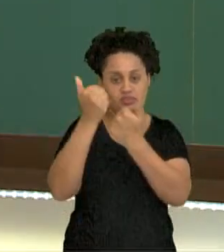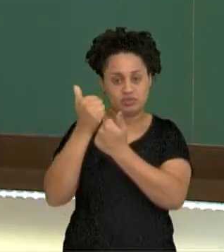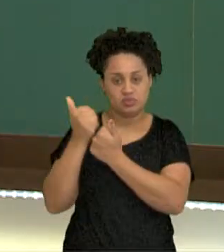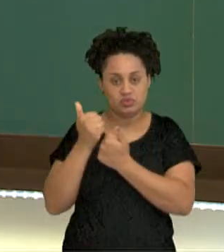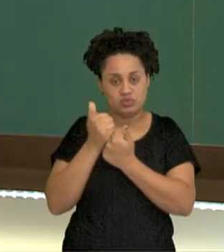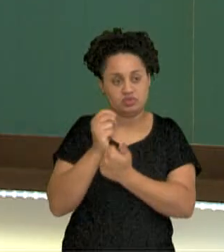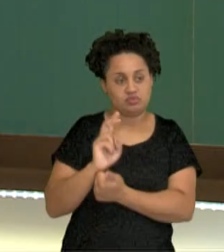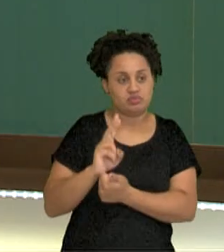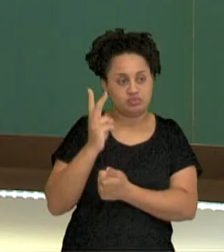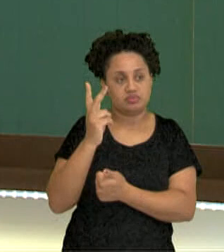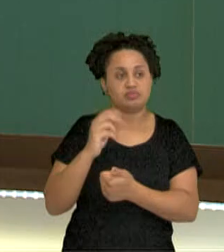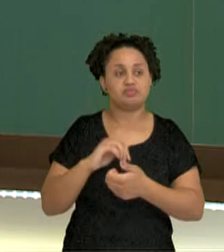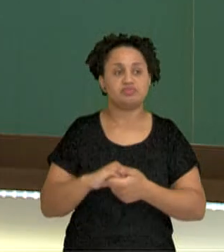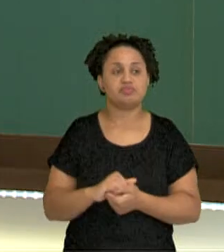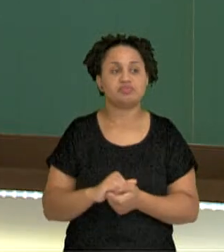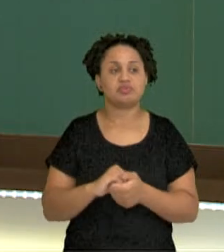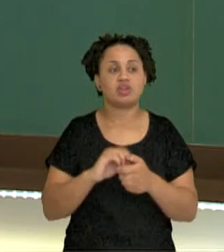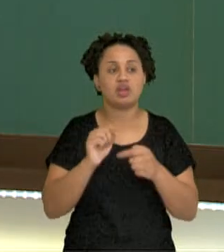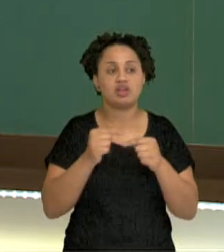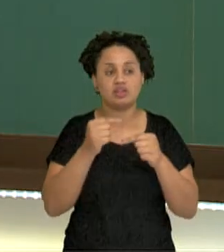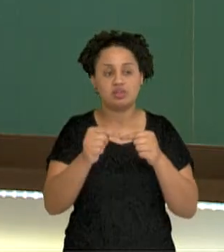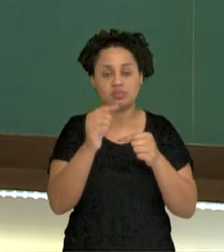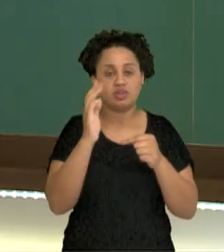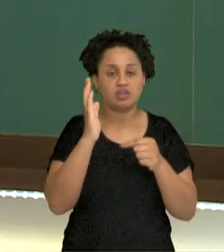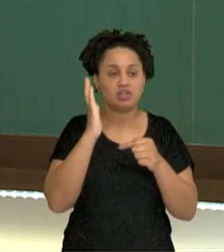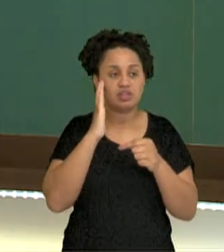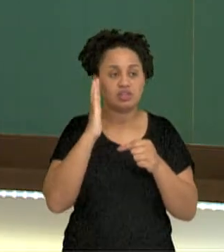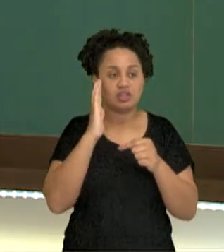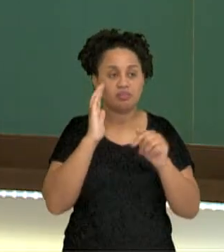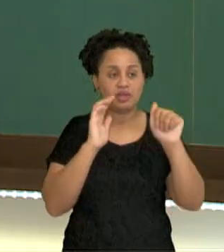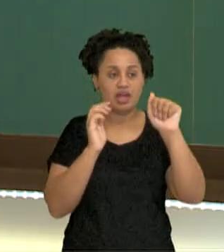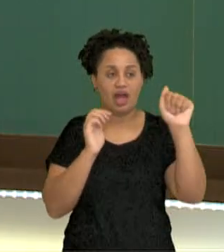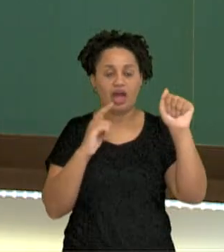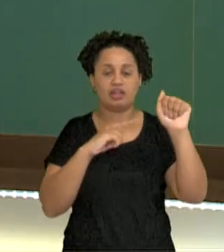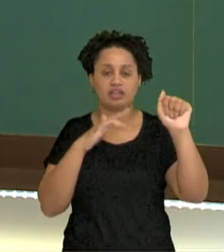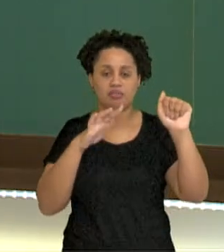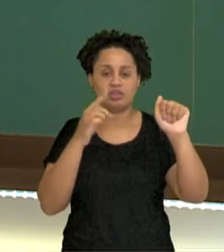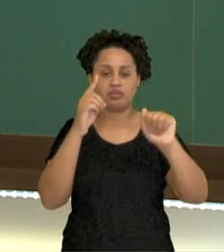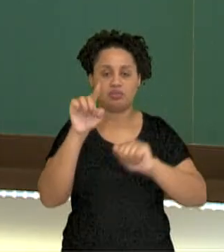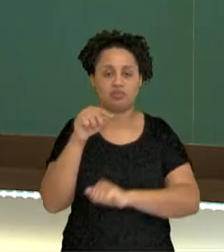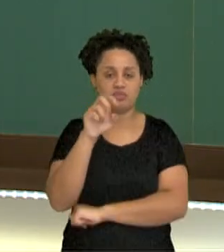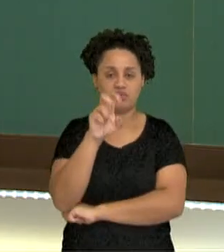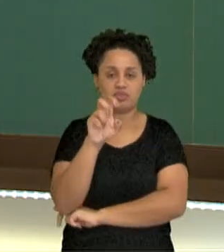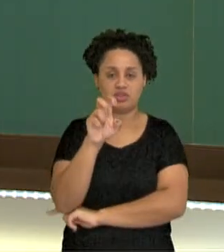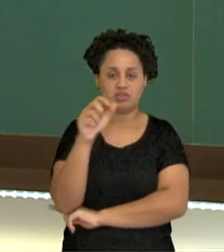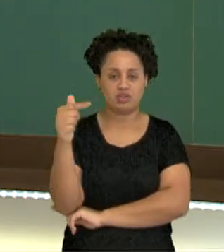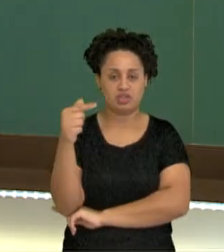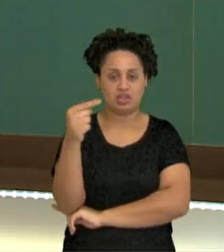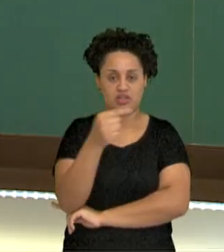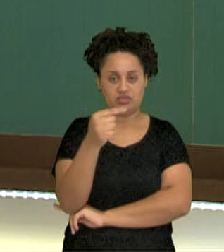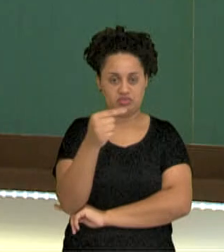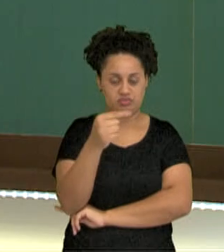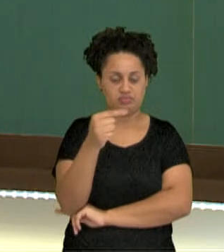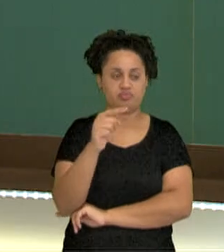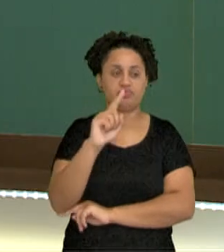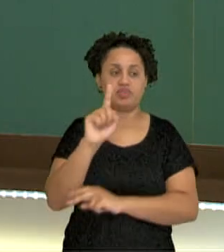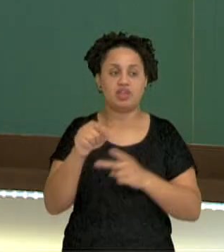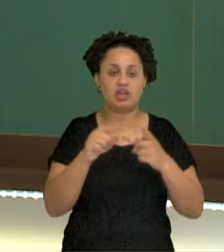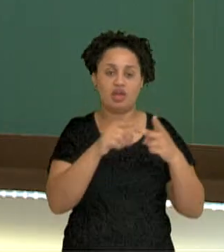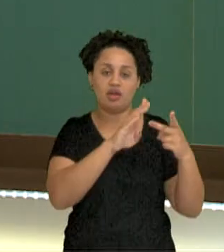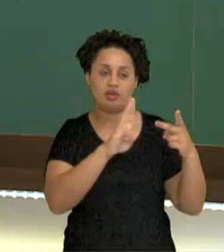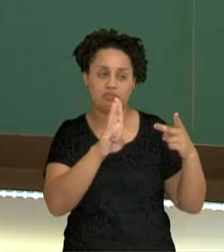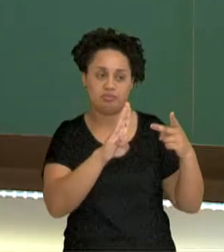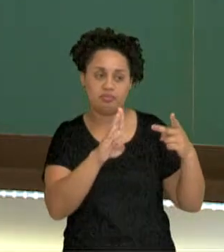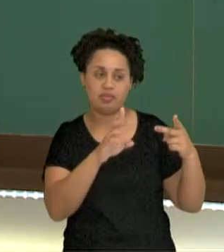os valores. Na hora que você vai calcular o valor de A, você vai ter aproximadamente 1,57 negativo, o valor de